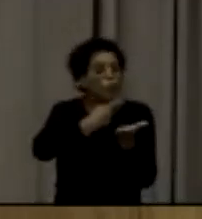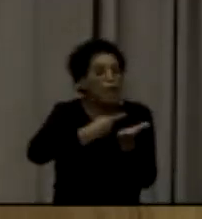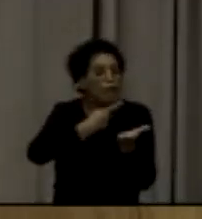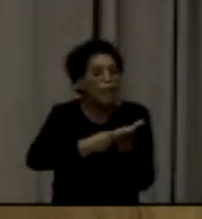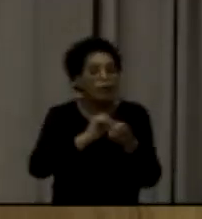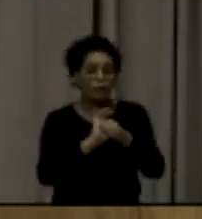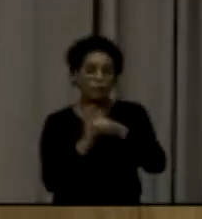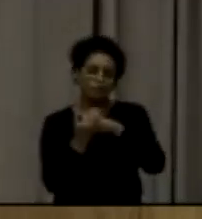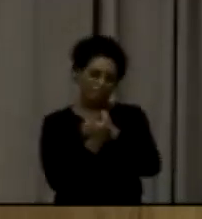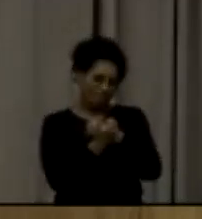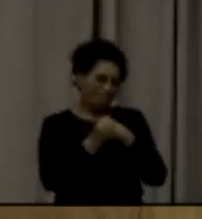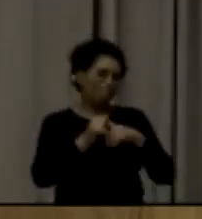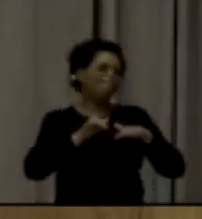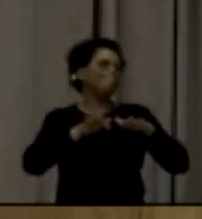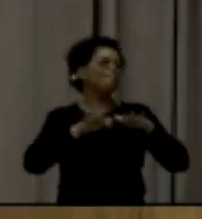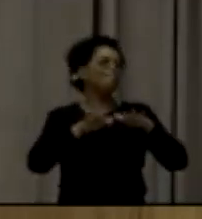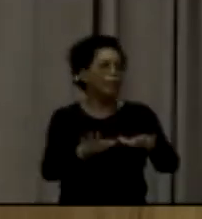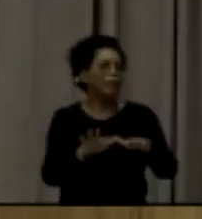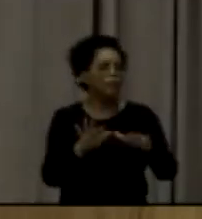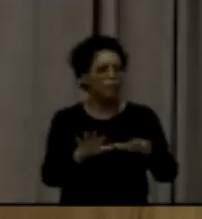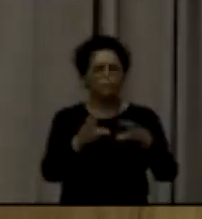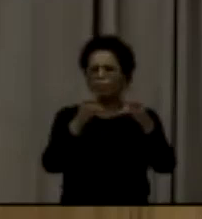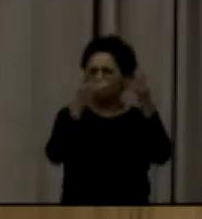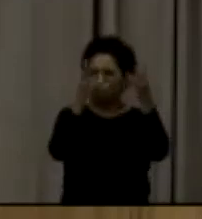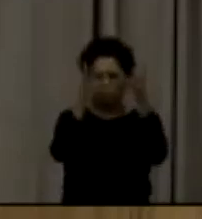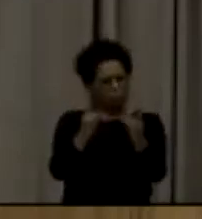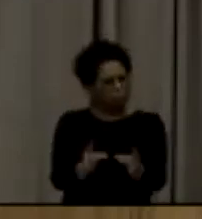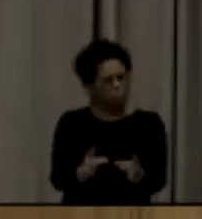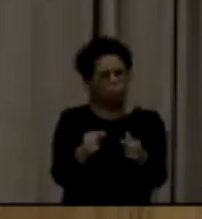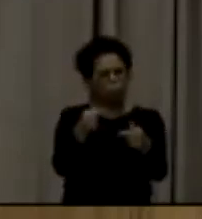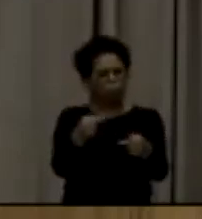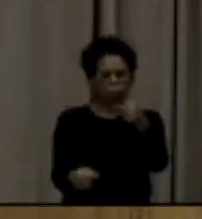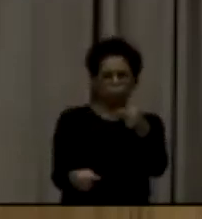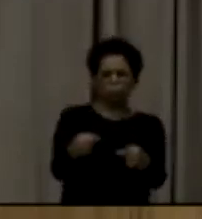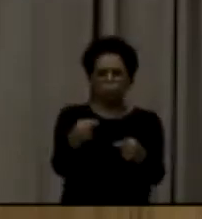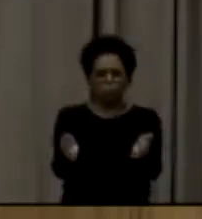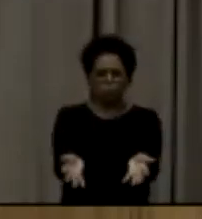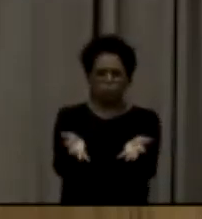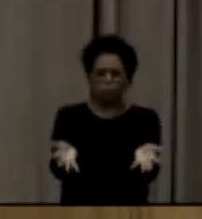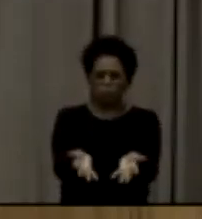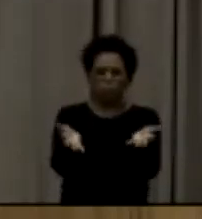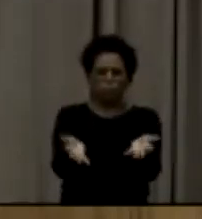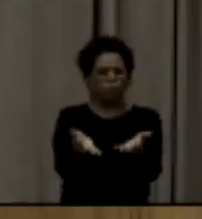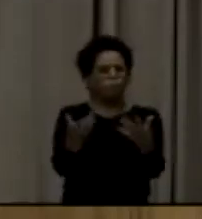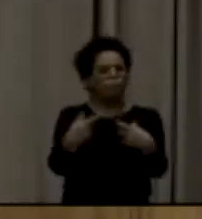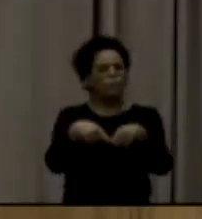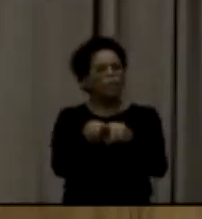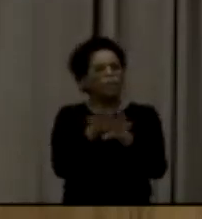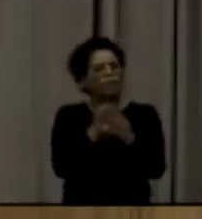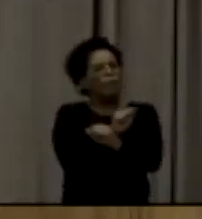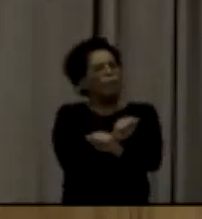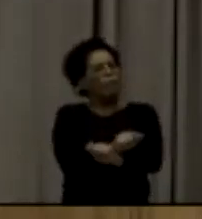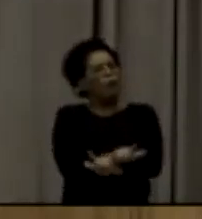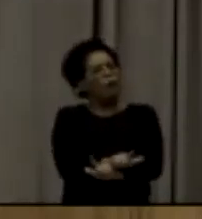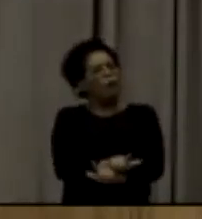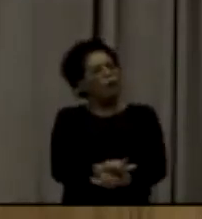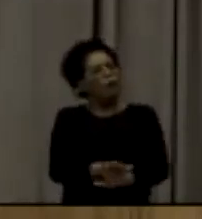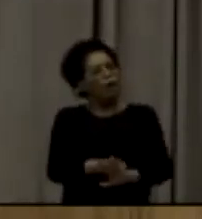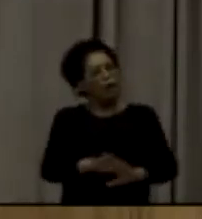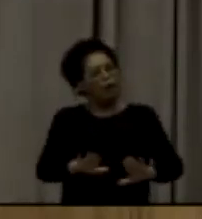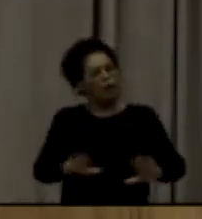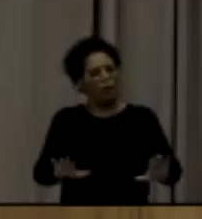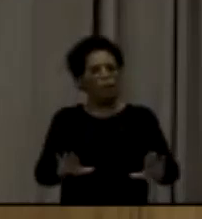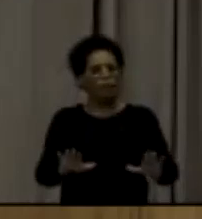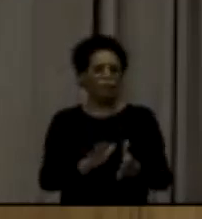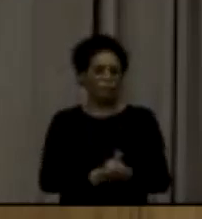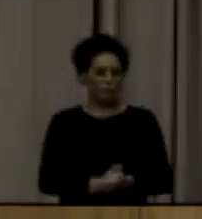pandêmico, ou acordo pandêmico. Claramente é uma discussão que começa com bastante mobilização e que vai se esvaziando. O painel,